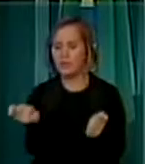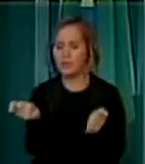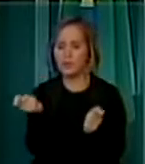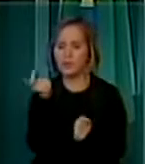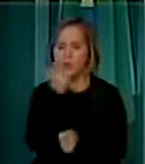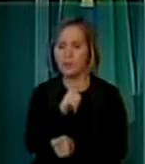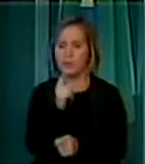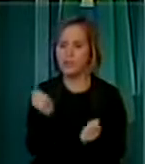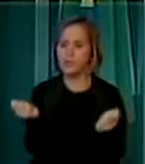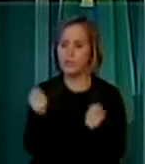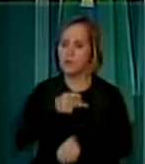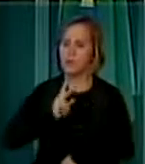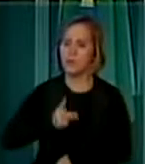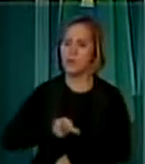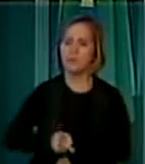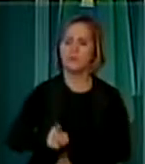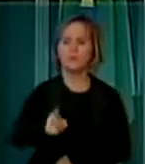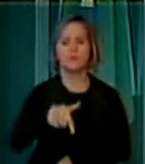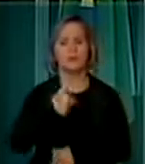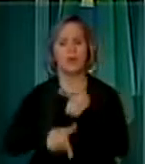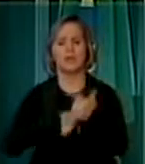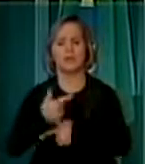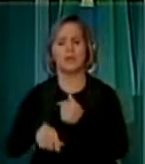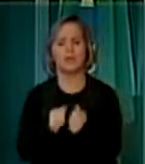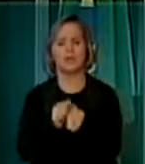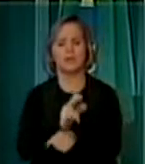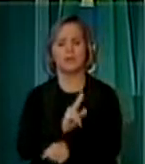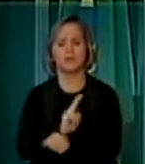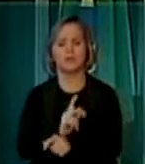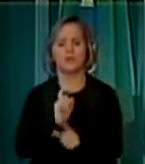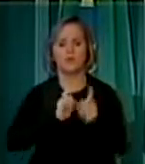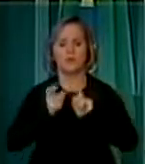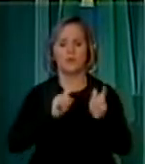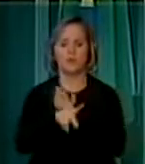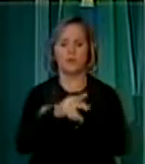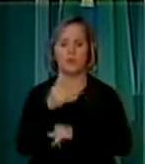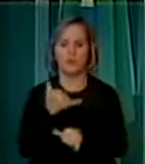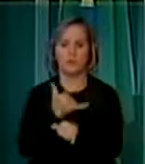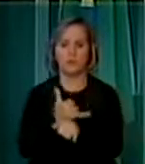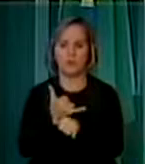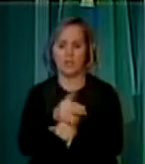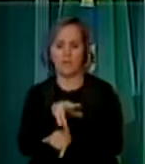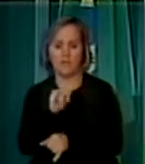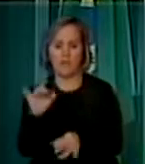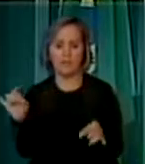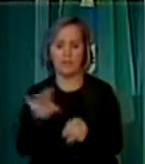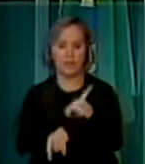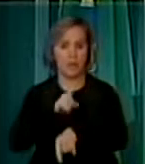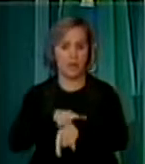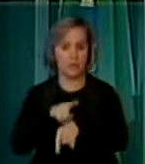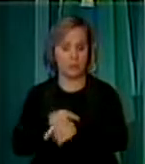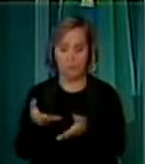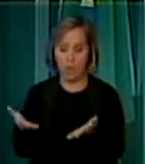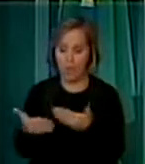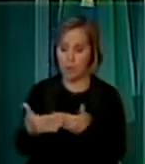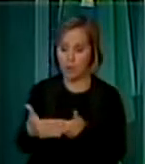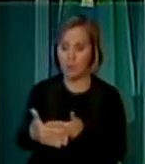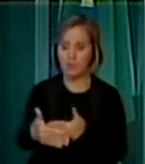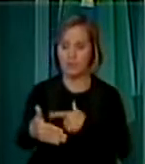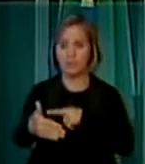a concessão da operação dos trens, que terminaria, senhor presidente, senhoras e senhores deputados, agora